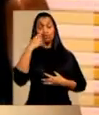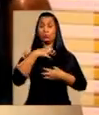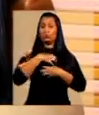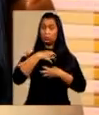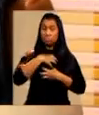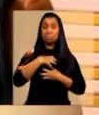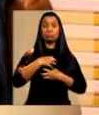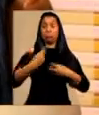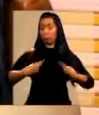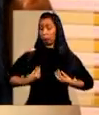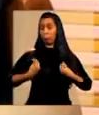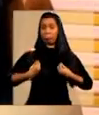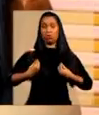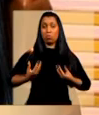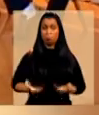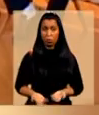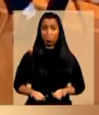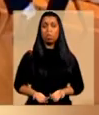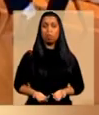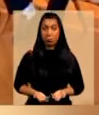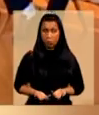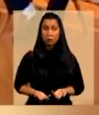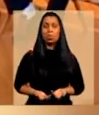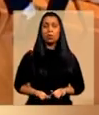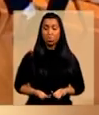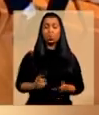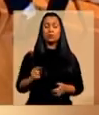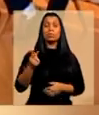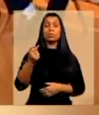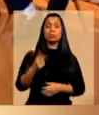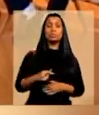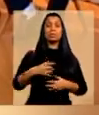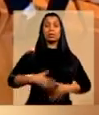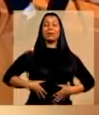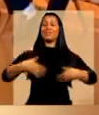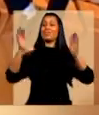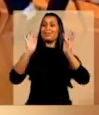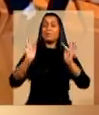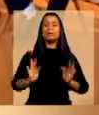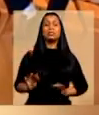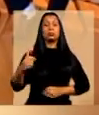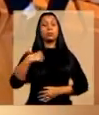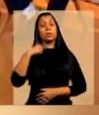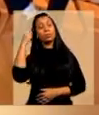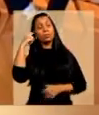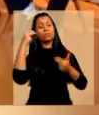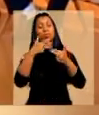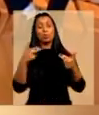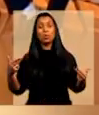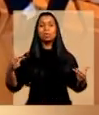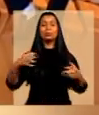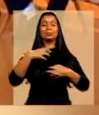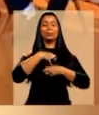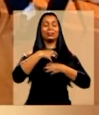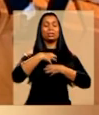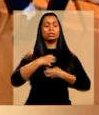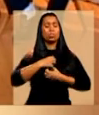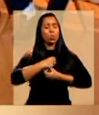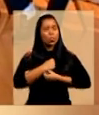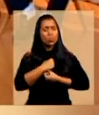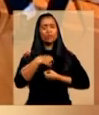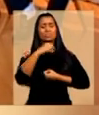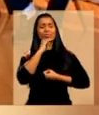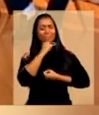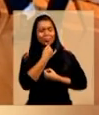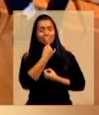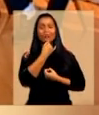eu sinto e me comporto. Às vezes é uma então, pessoa fora da tua realidade que vai te trazer, né? Eu tô pensando em algo, então eu começo a sentir uma sensação Perfeito. De